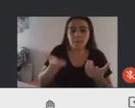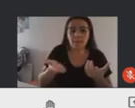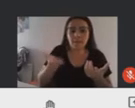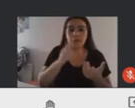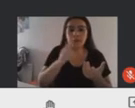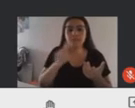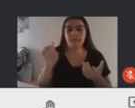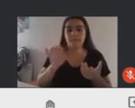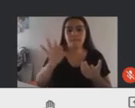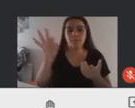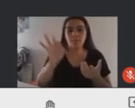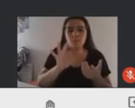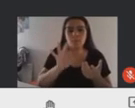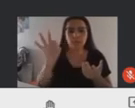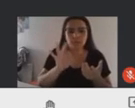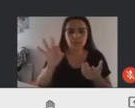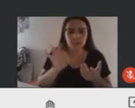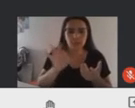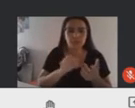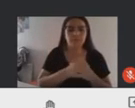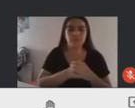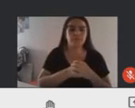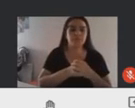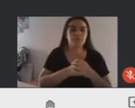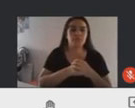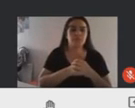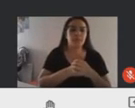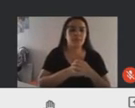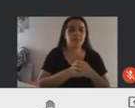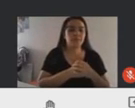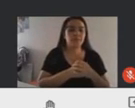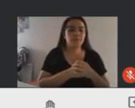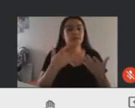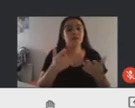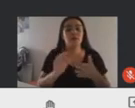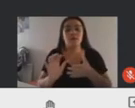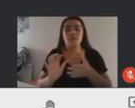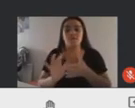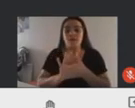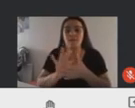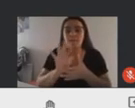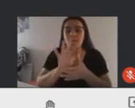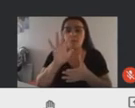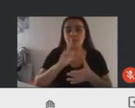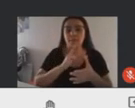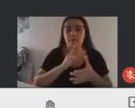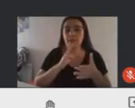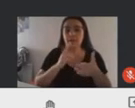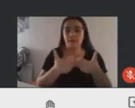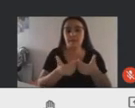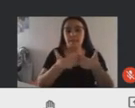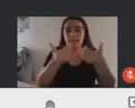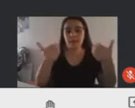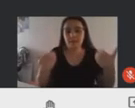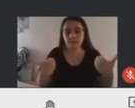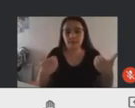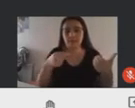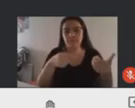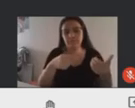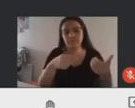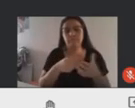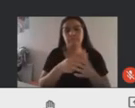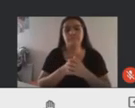100%, e nesse caso, a geração de vapor, nós temos a separação da matriz da amostra,